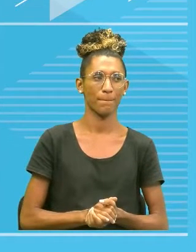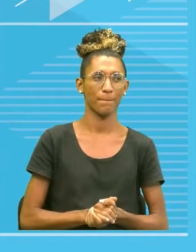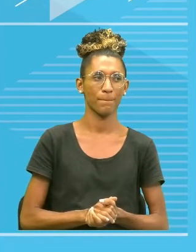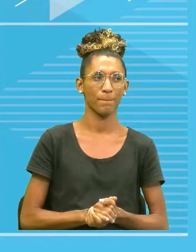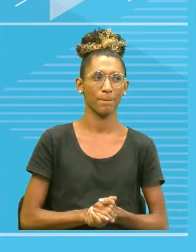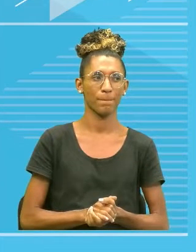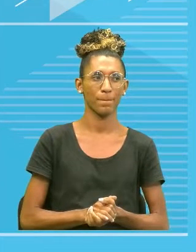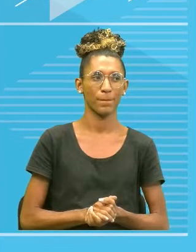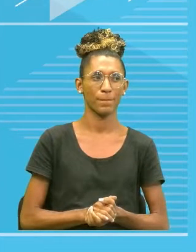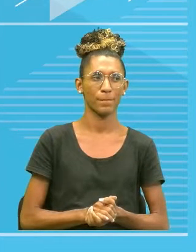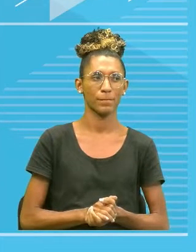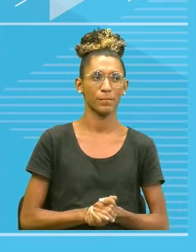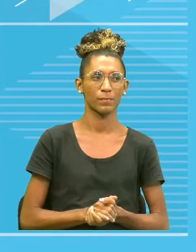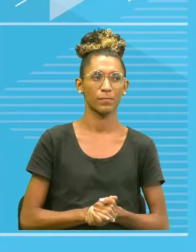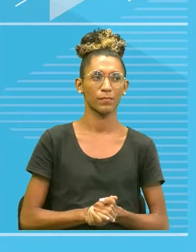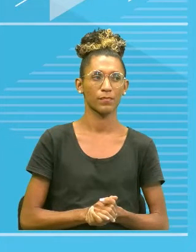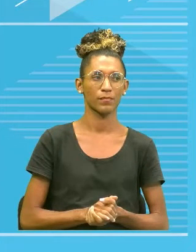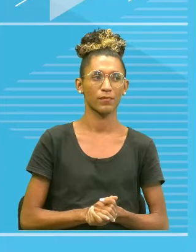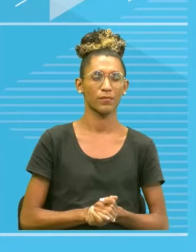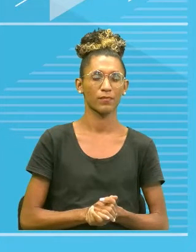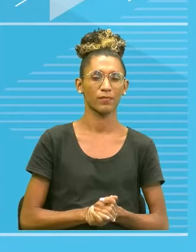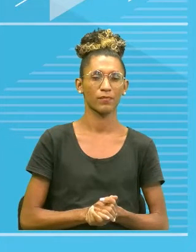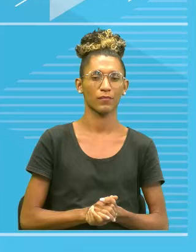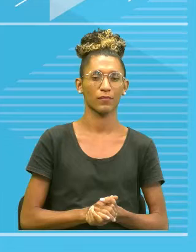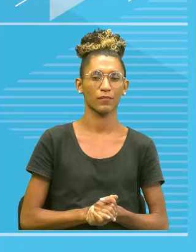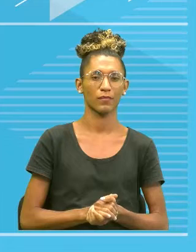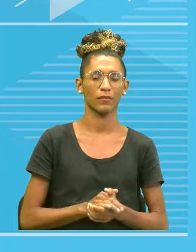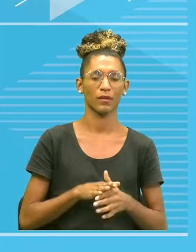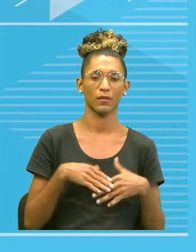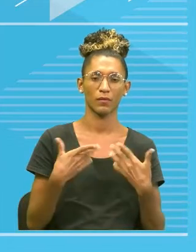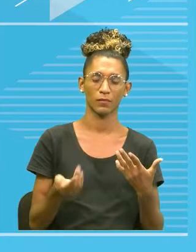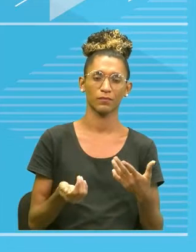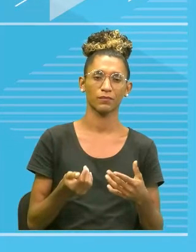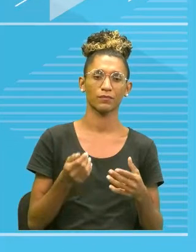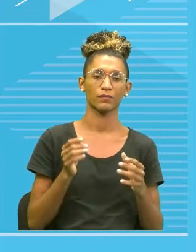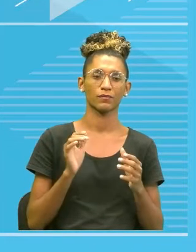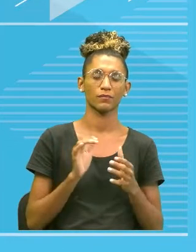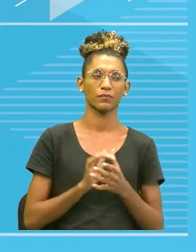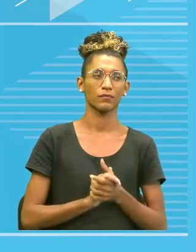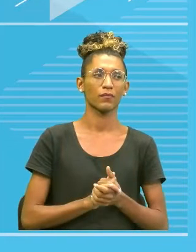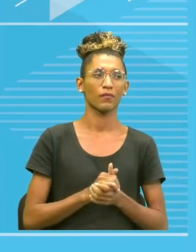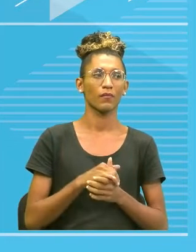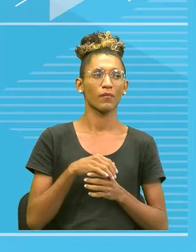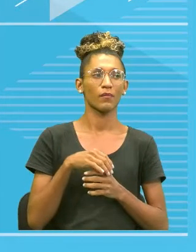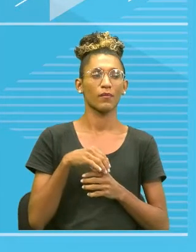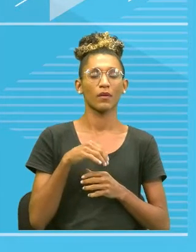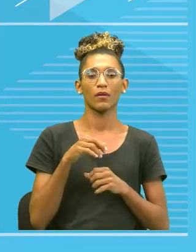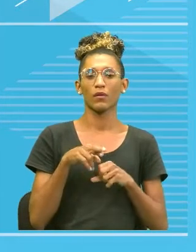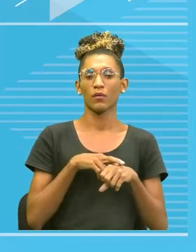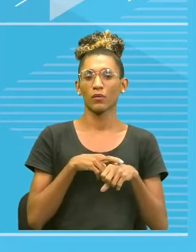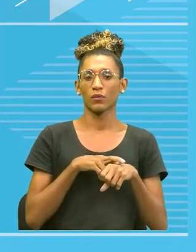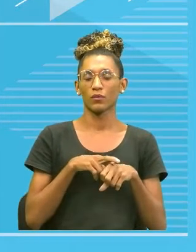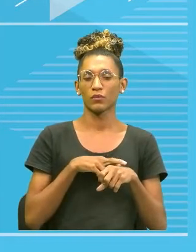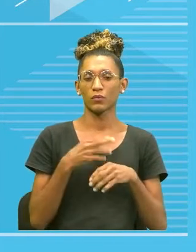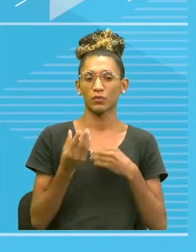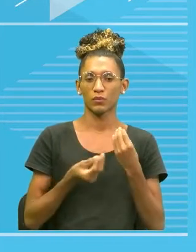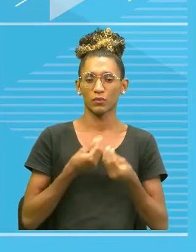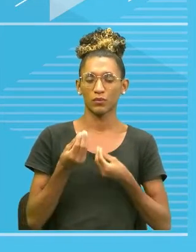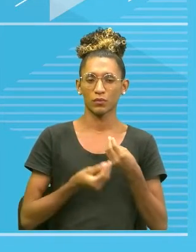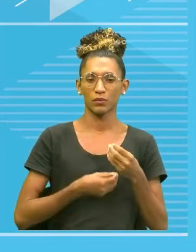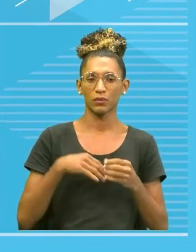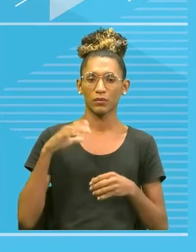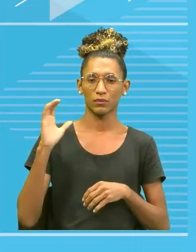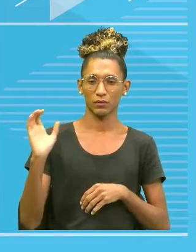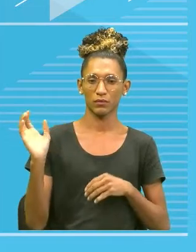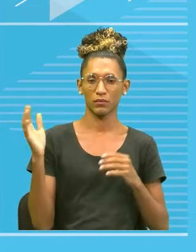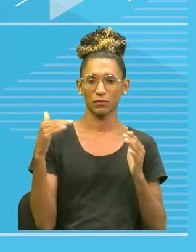É toda essa região aqui. Enquanto o trabalho roxo, né, que é o trabalho dele sair de C